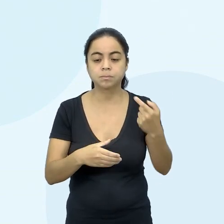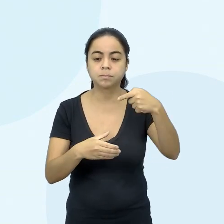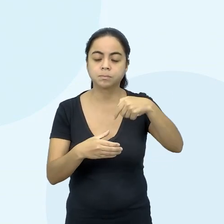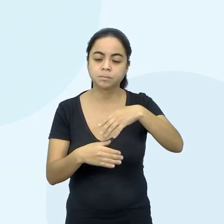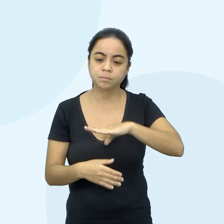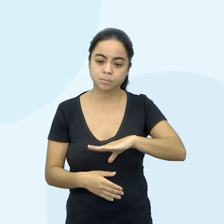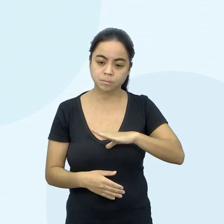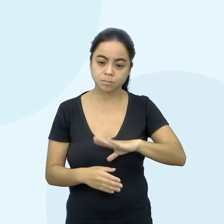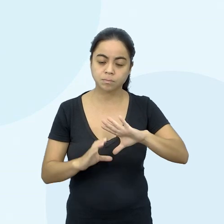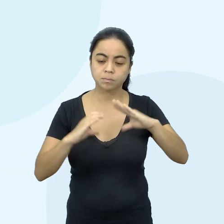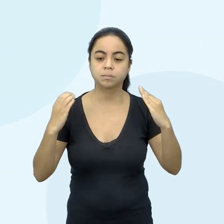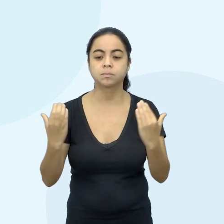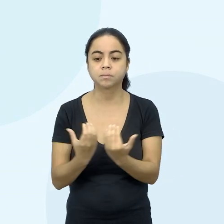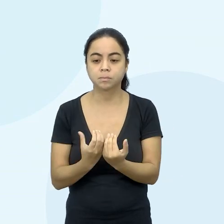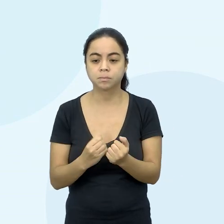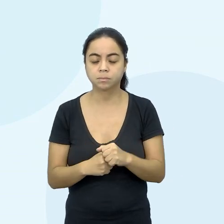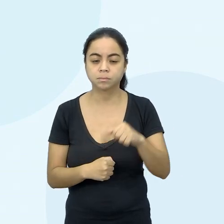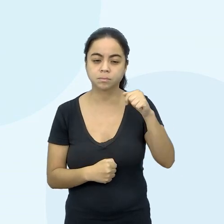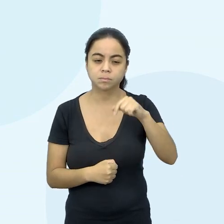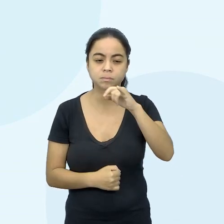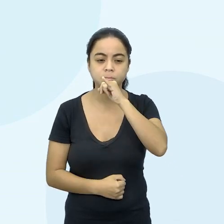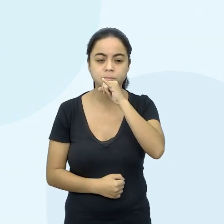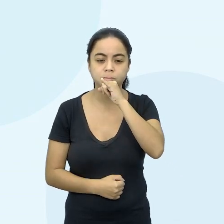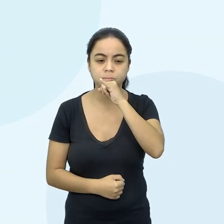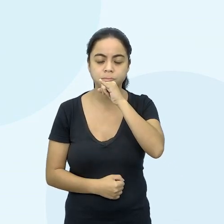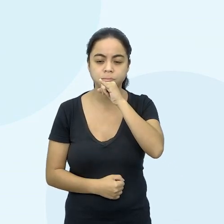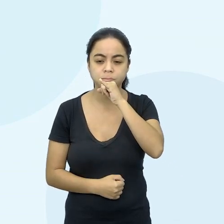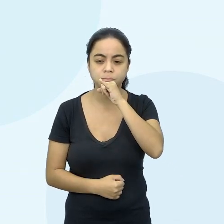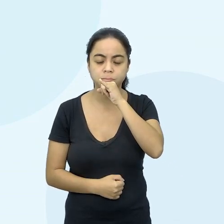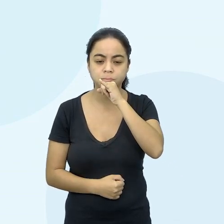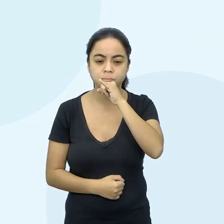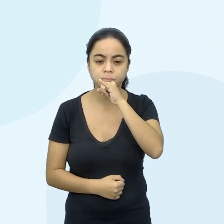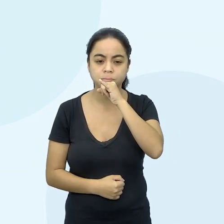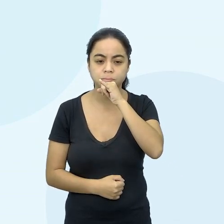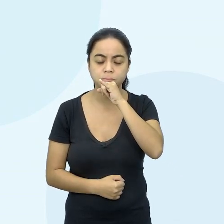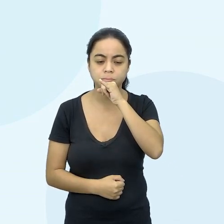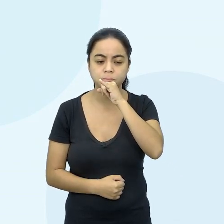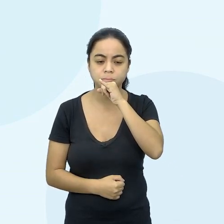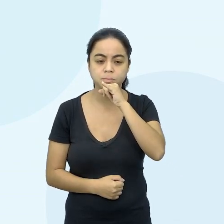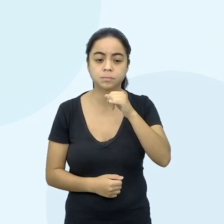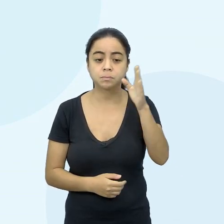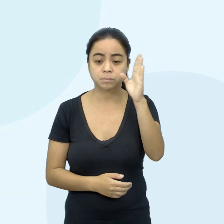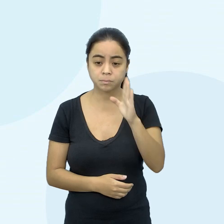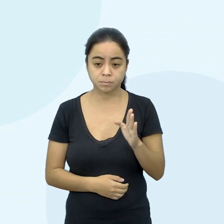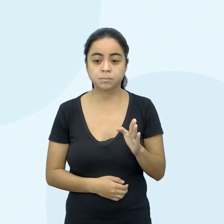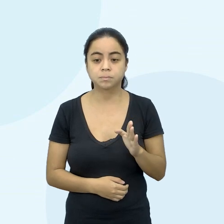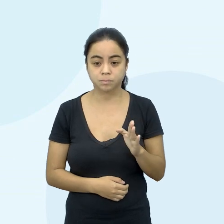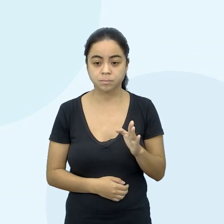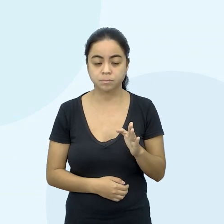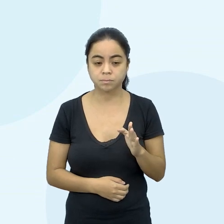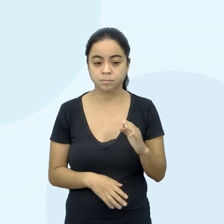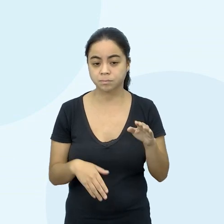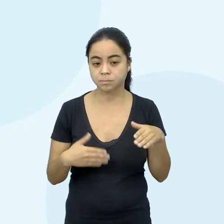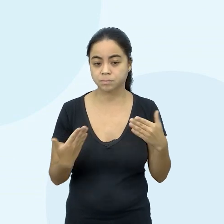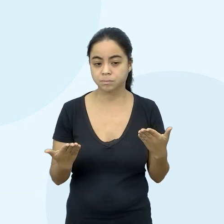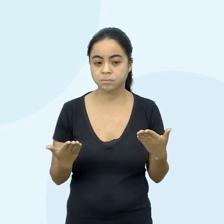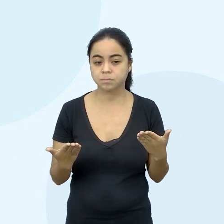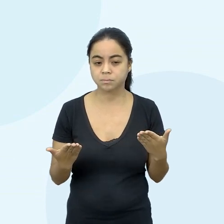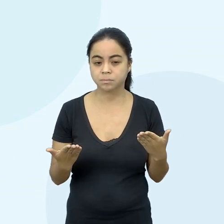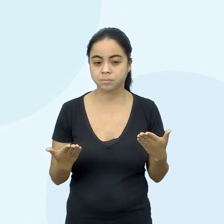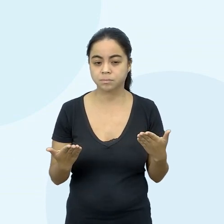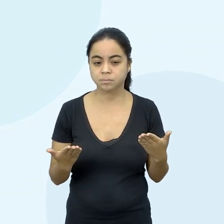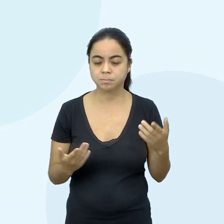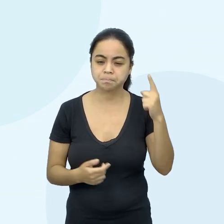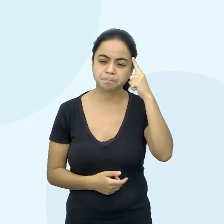da comunidade. Aqui a gente trouxe um exemplo, por exemplo, da parte do Brasil. Então, o que é a nossa